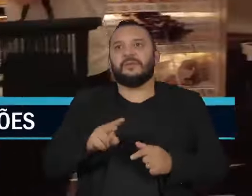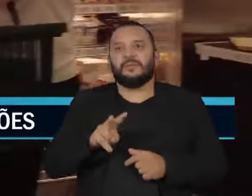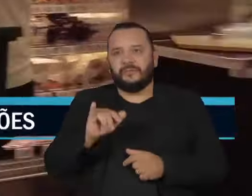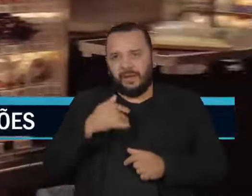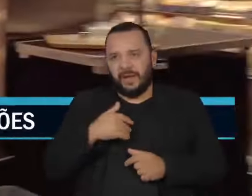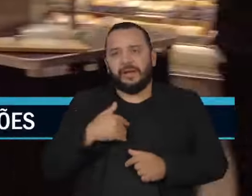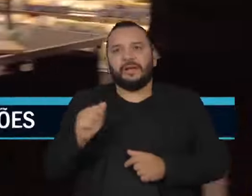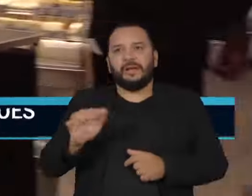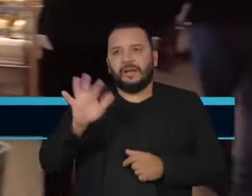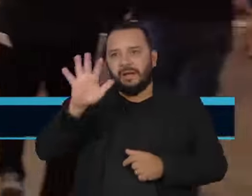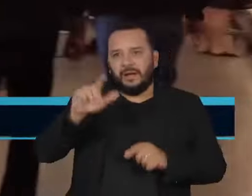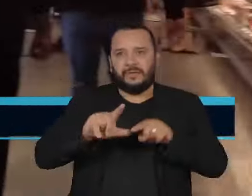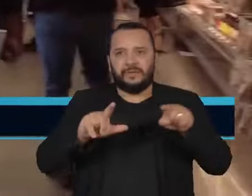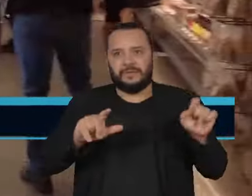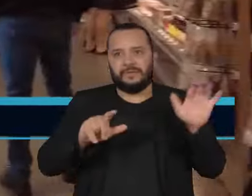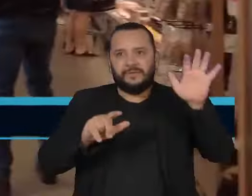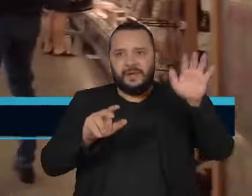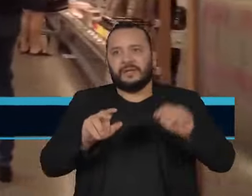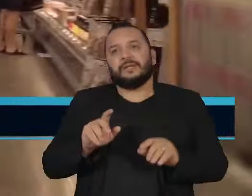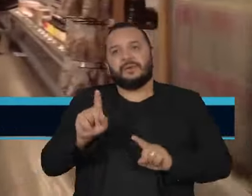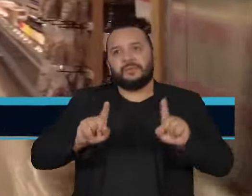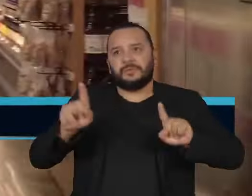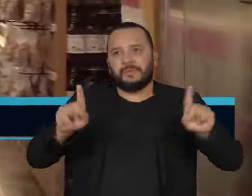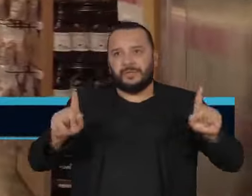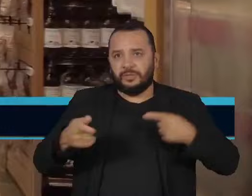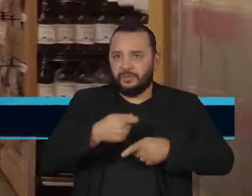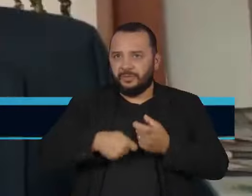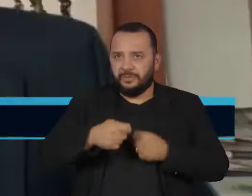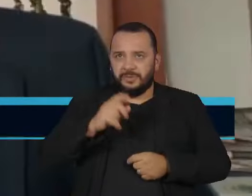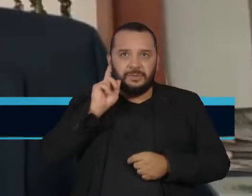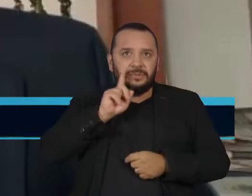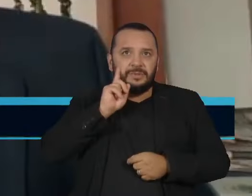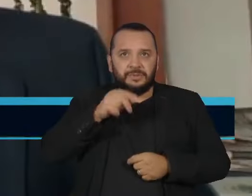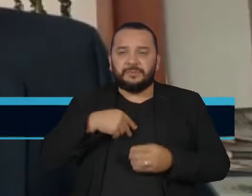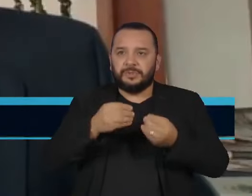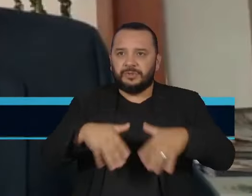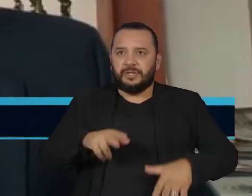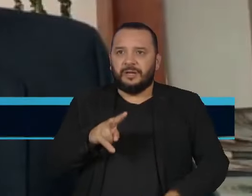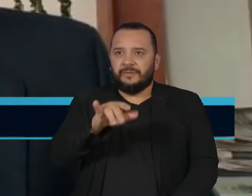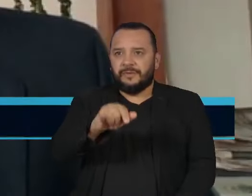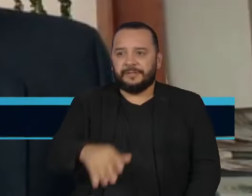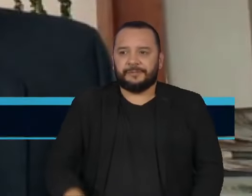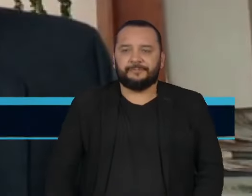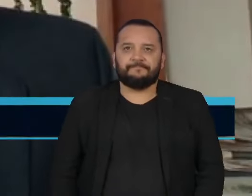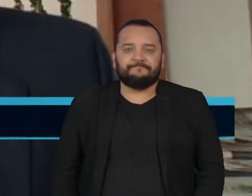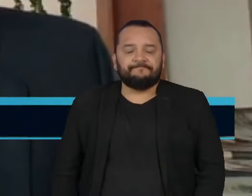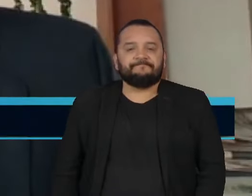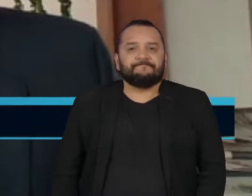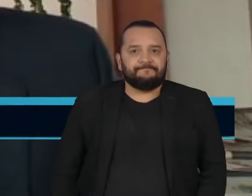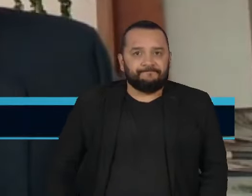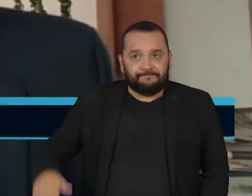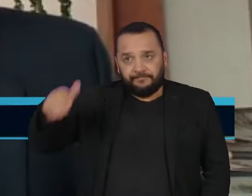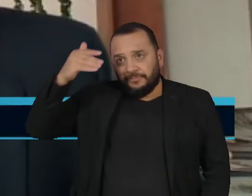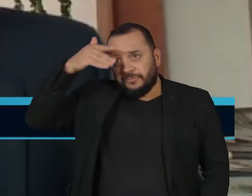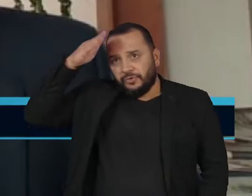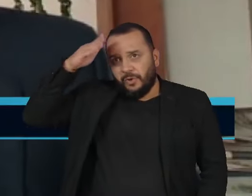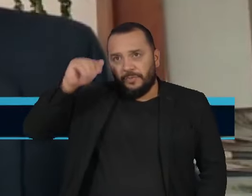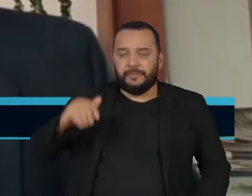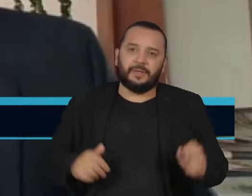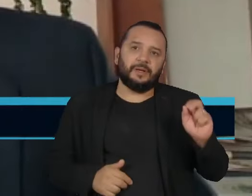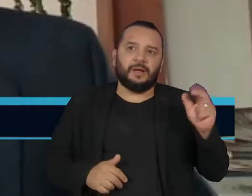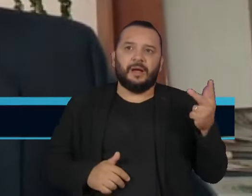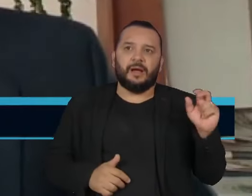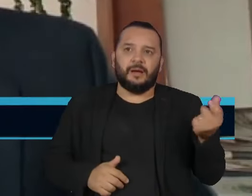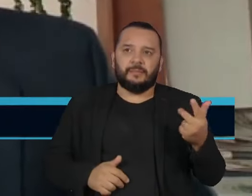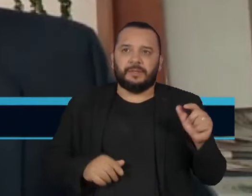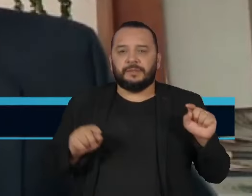pressionando a inflação e reduzindo a competitividade da economia americana. A diferença entre o Trump e a Kamala, do ponto